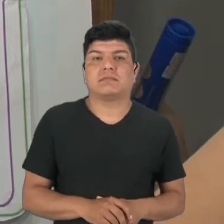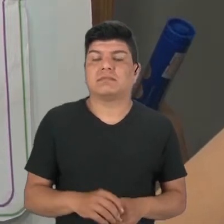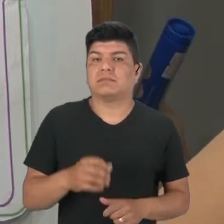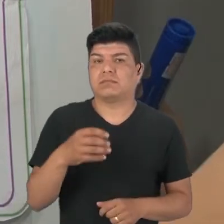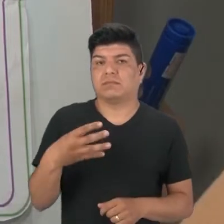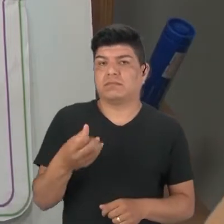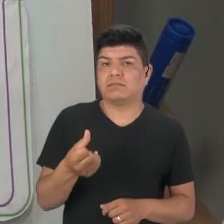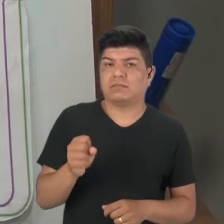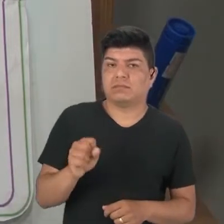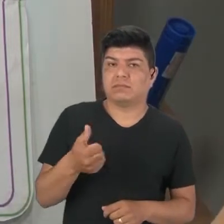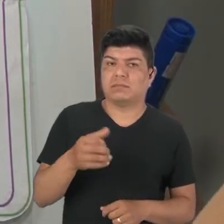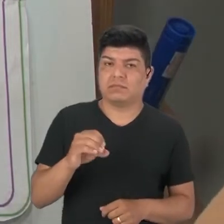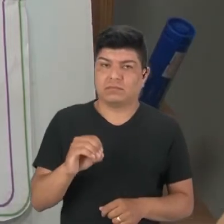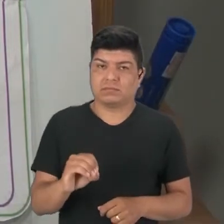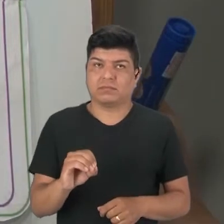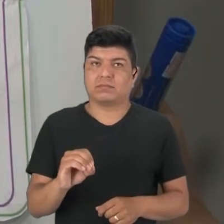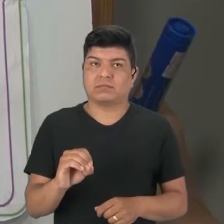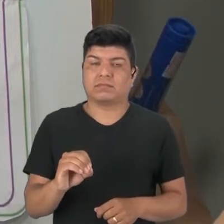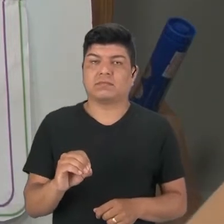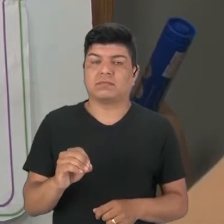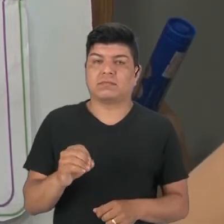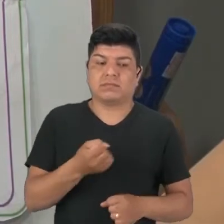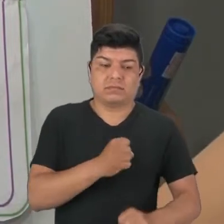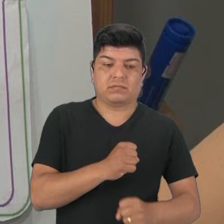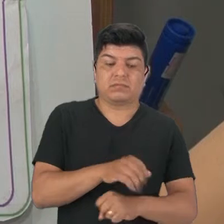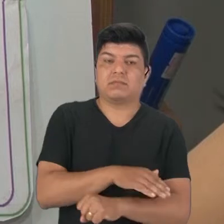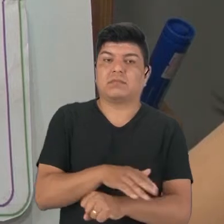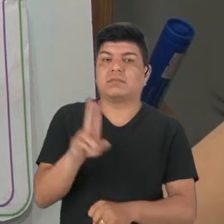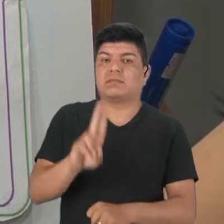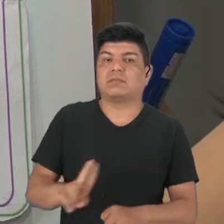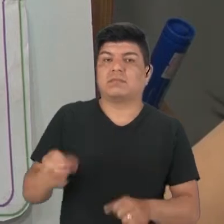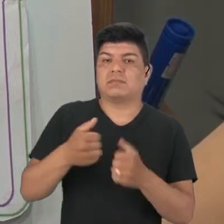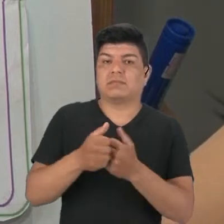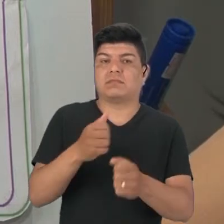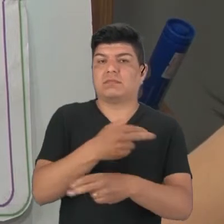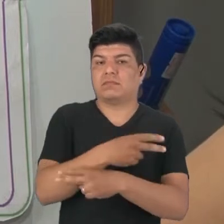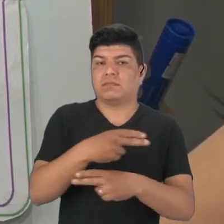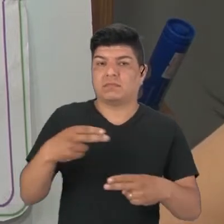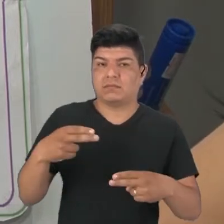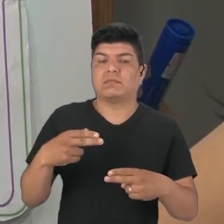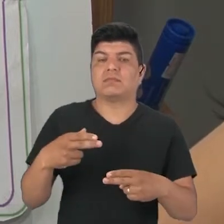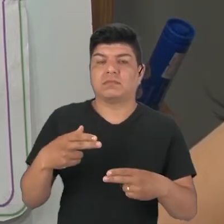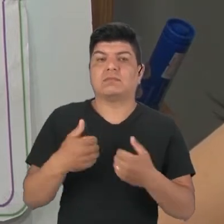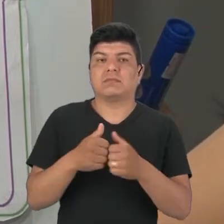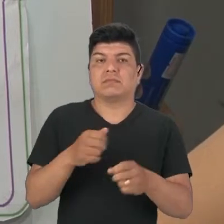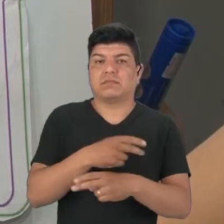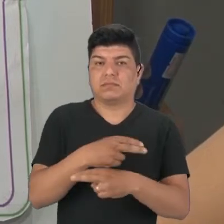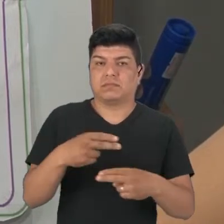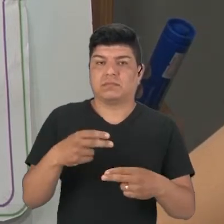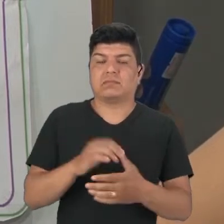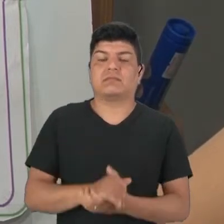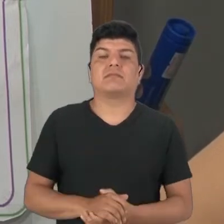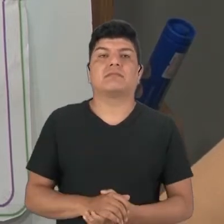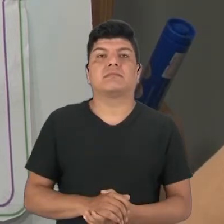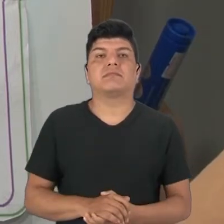6, 8, 10, ó. 10 garis usam ônibus, tá? Como transporte.